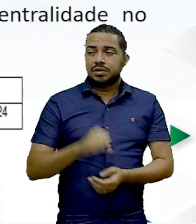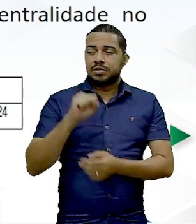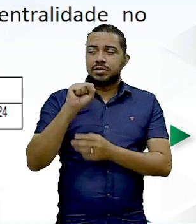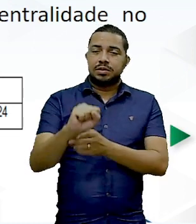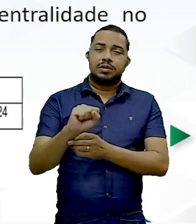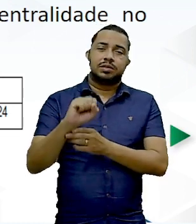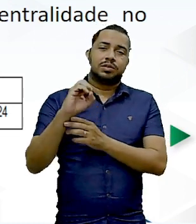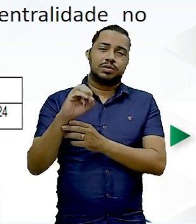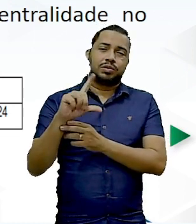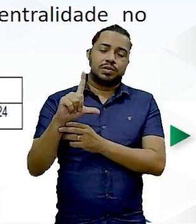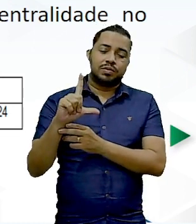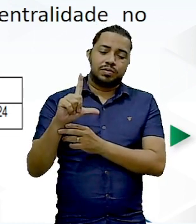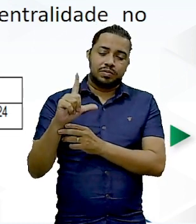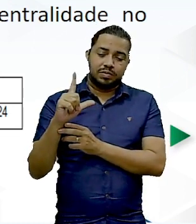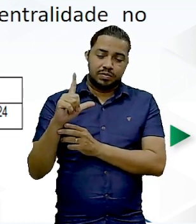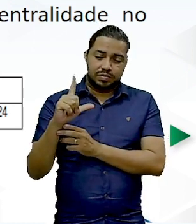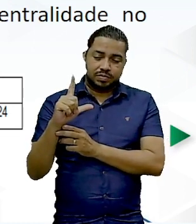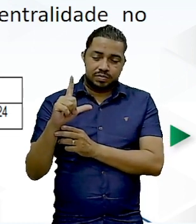Solfa